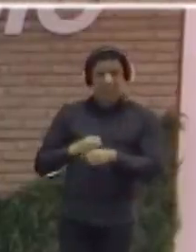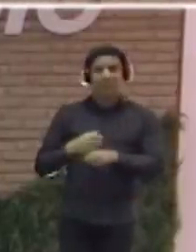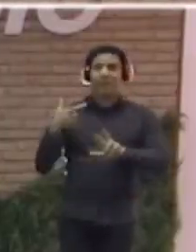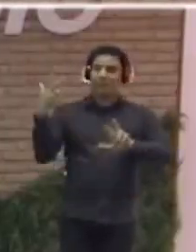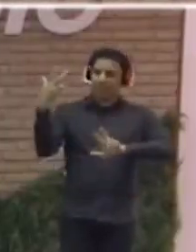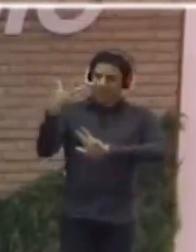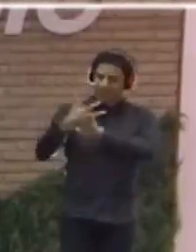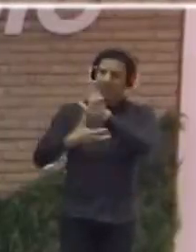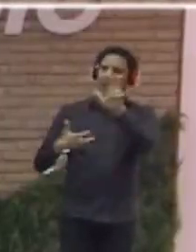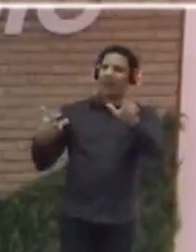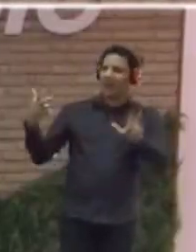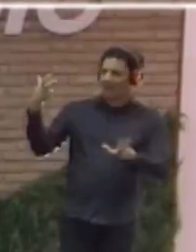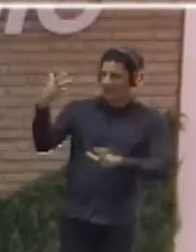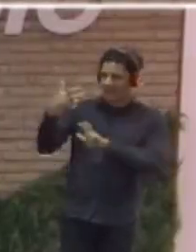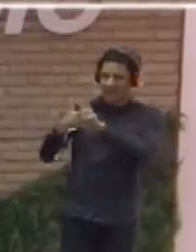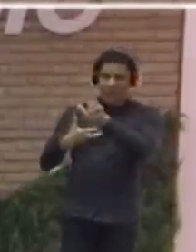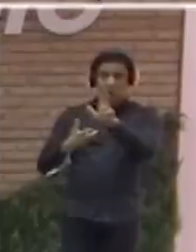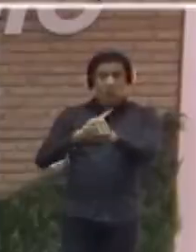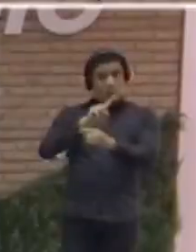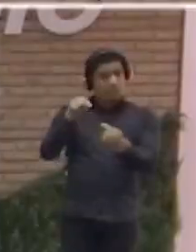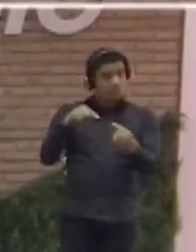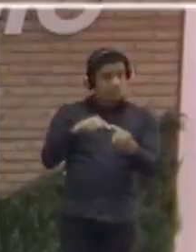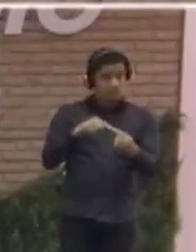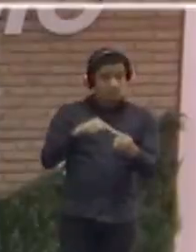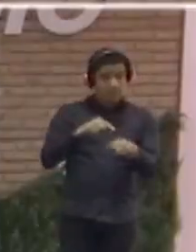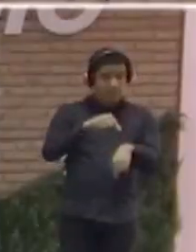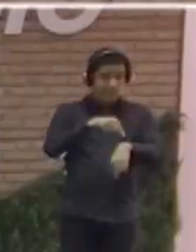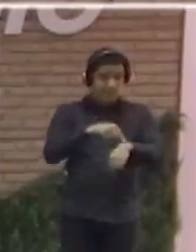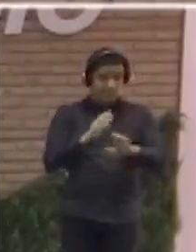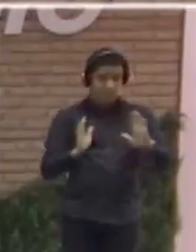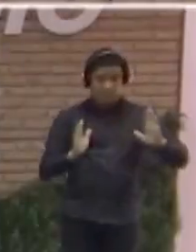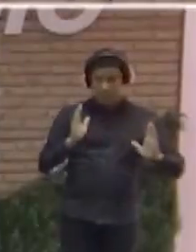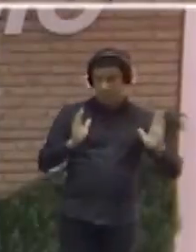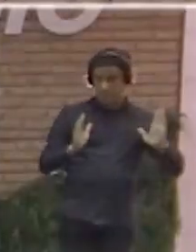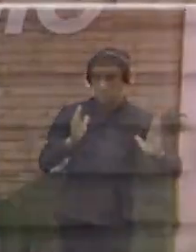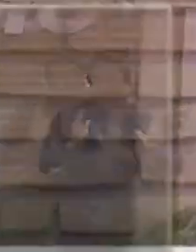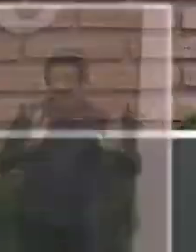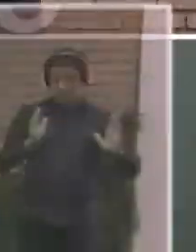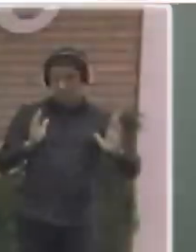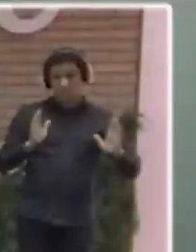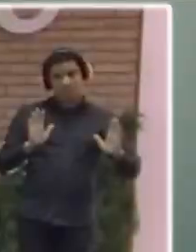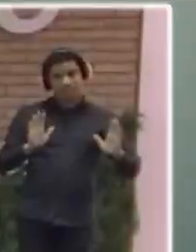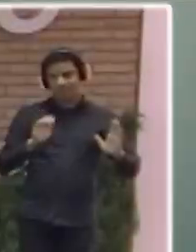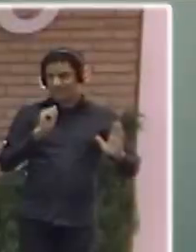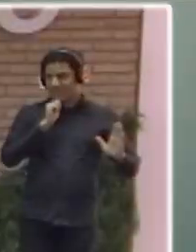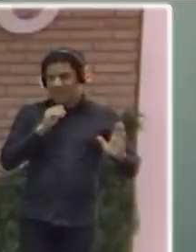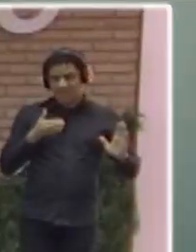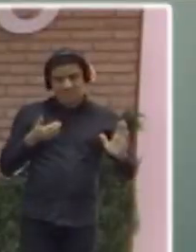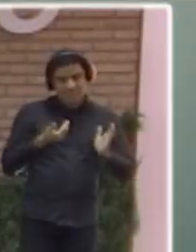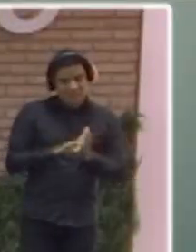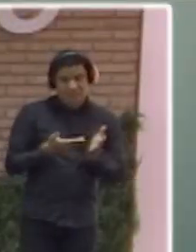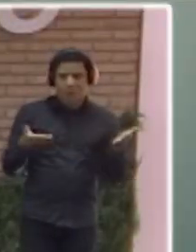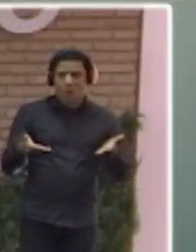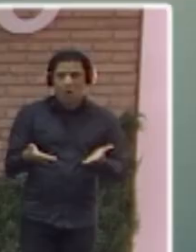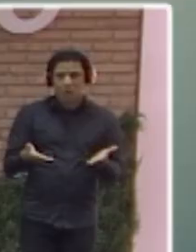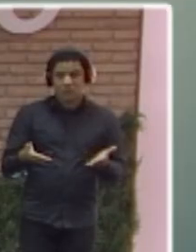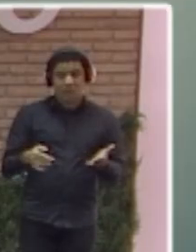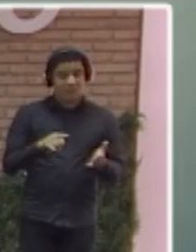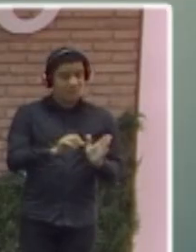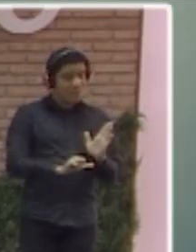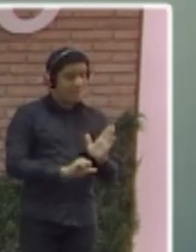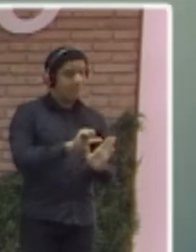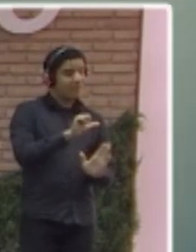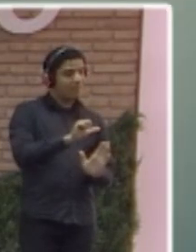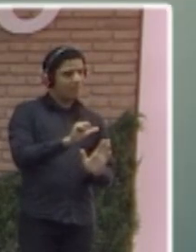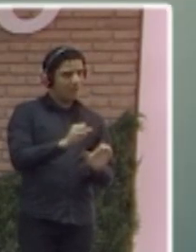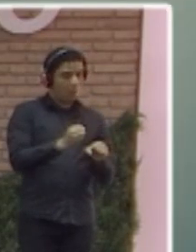supostamente para ser temporária. E ela está lá até hoje. Ela foi a primeira desse tipo construída